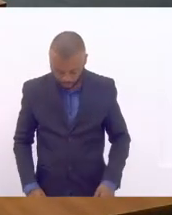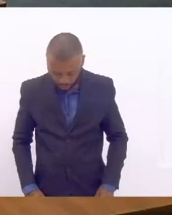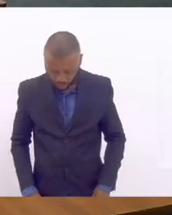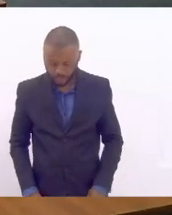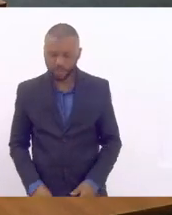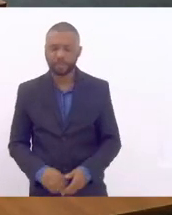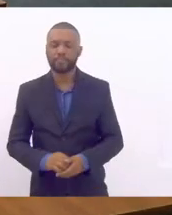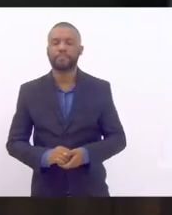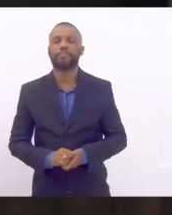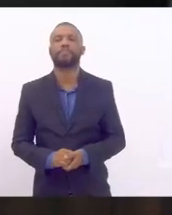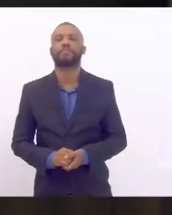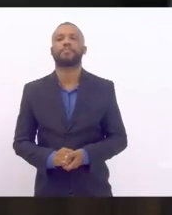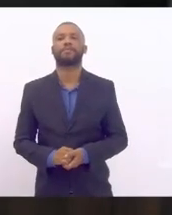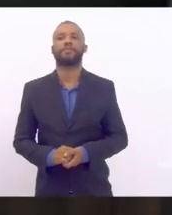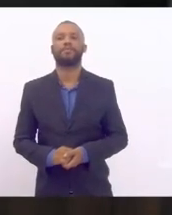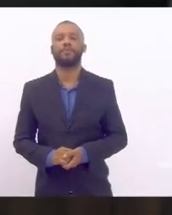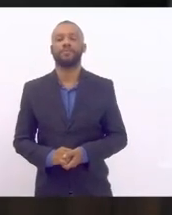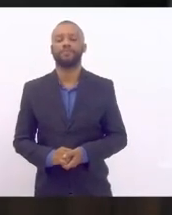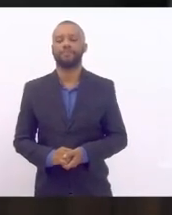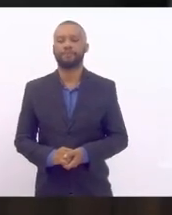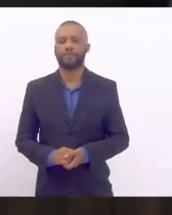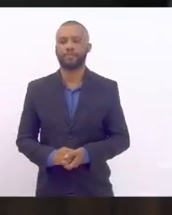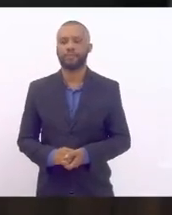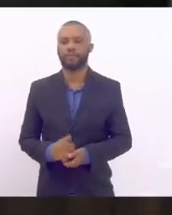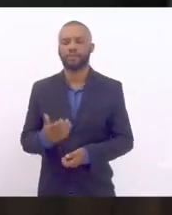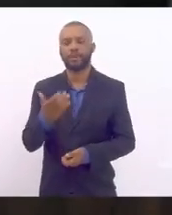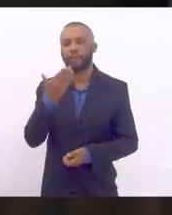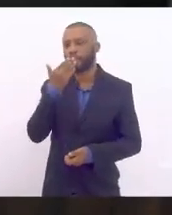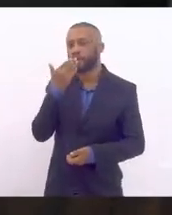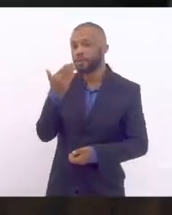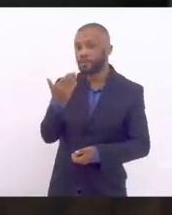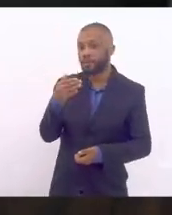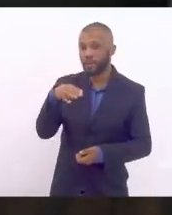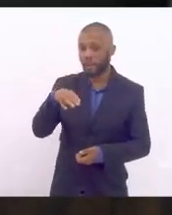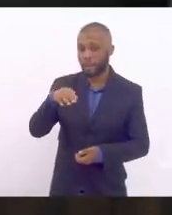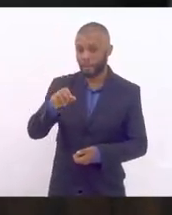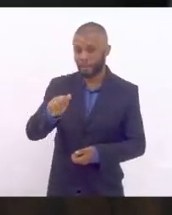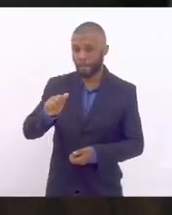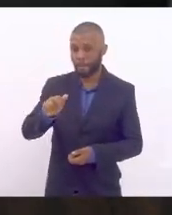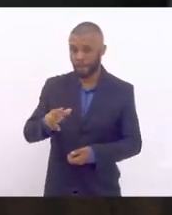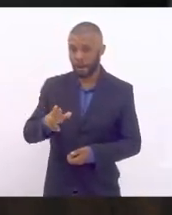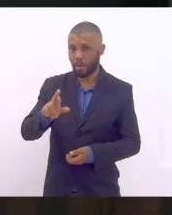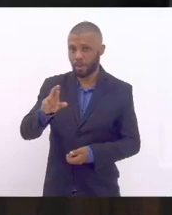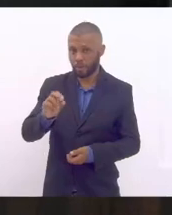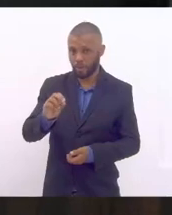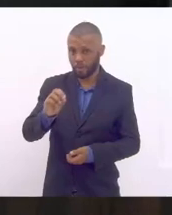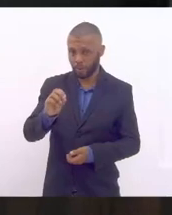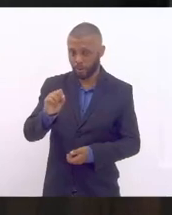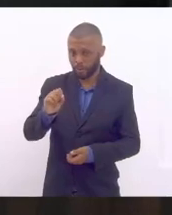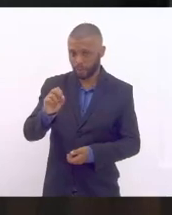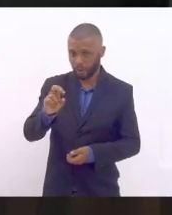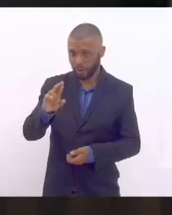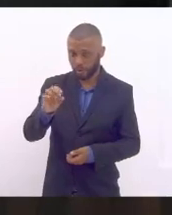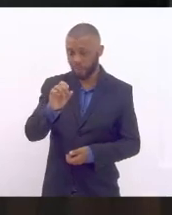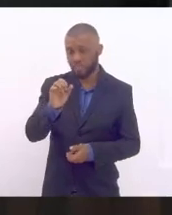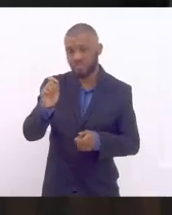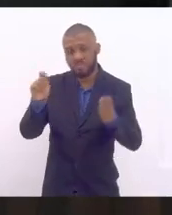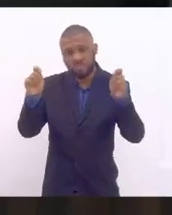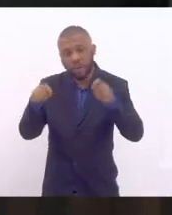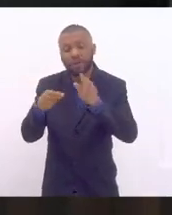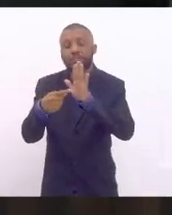e eu quero que dia o nosso Mauro Osório possa fazer cinco minutos ali uma